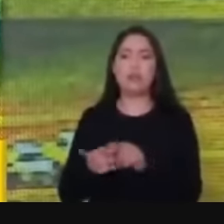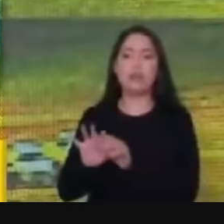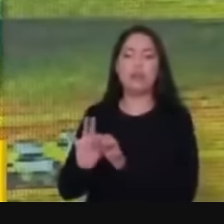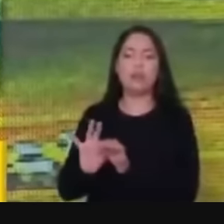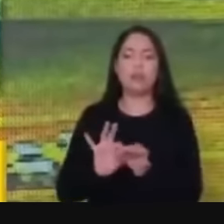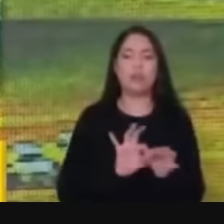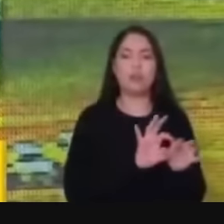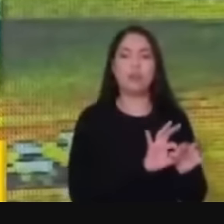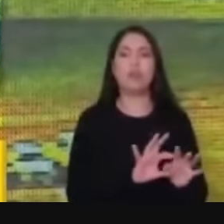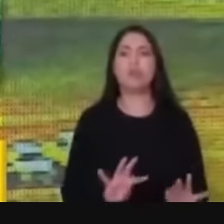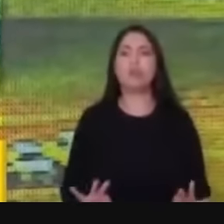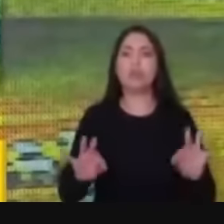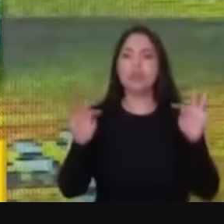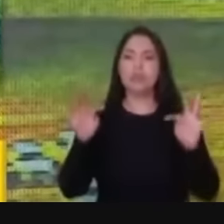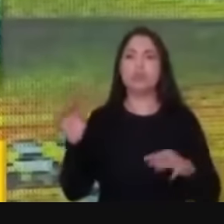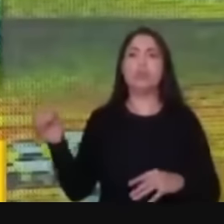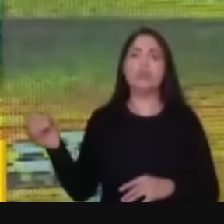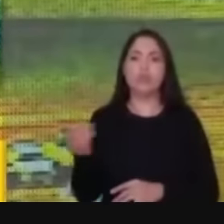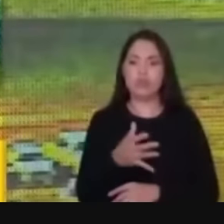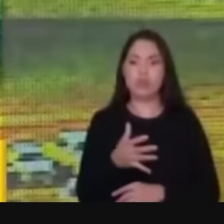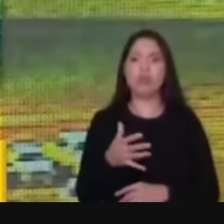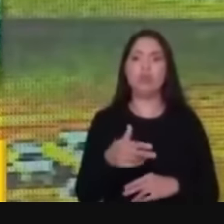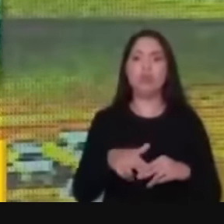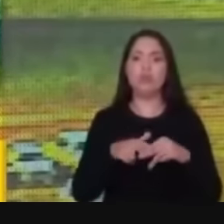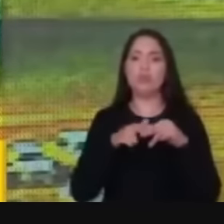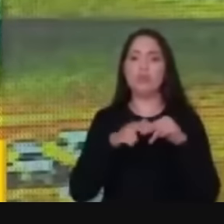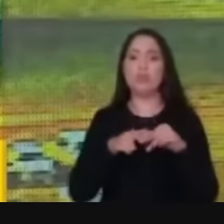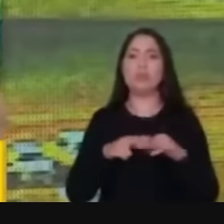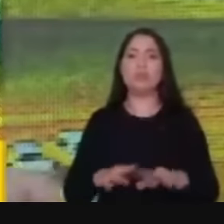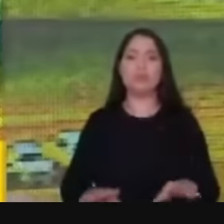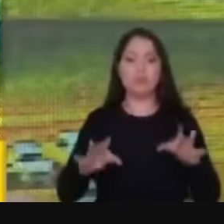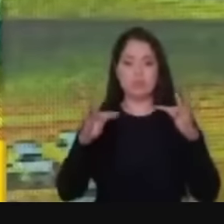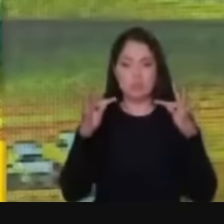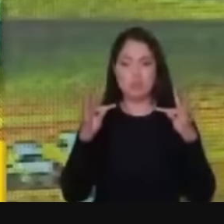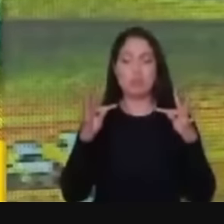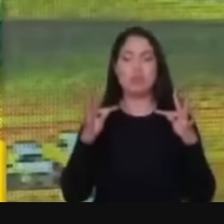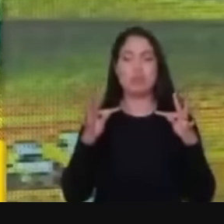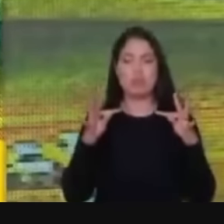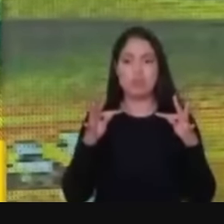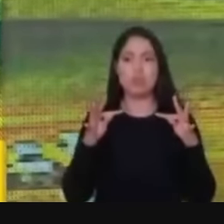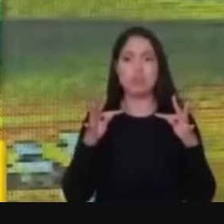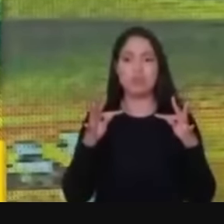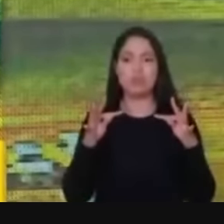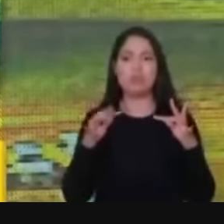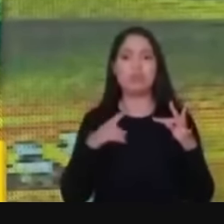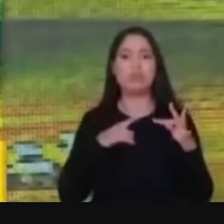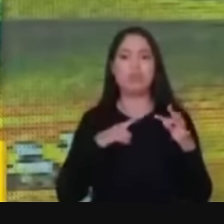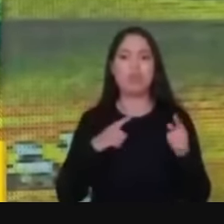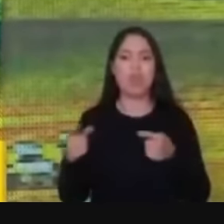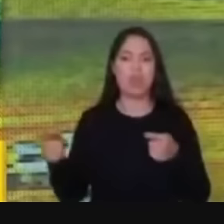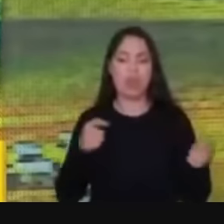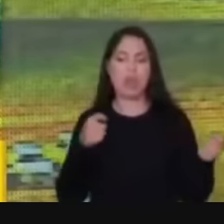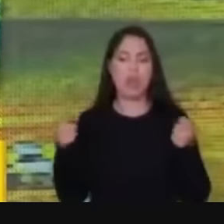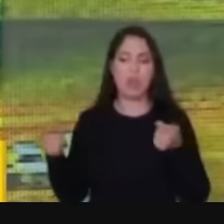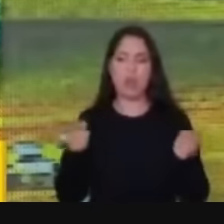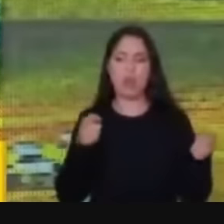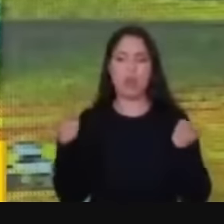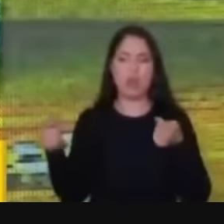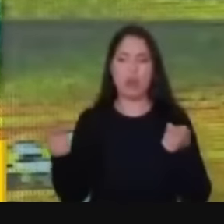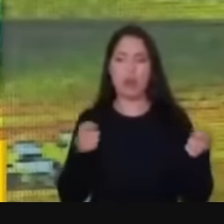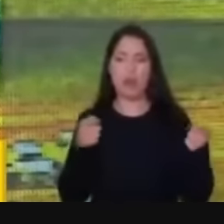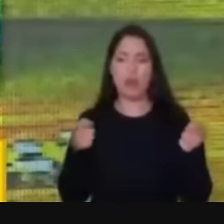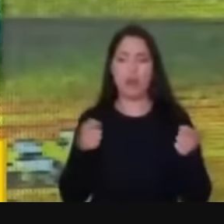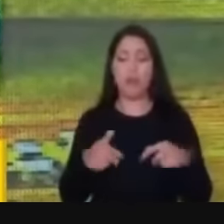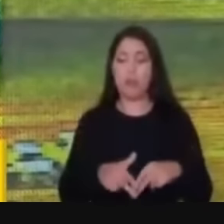novas tecnologias são instrumentos que podem e vêm sendo manipulados por quem controla